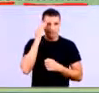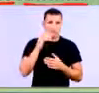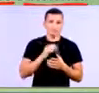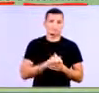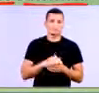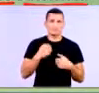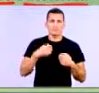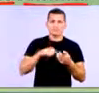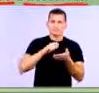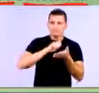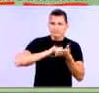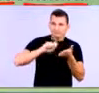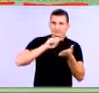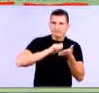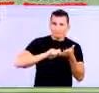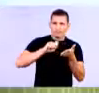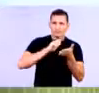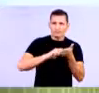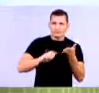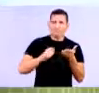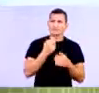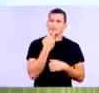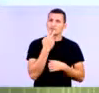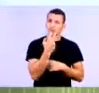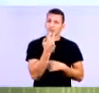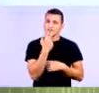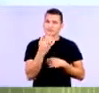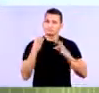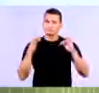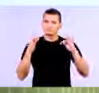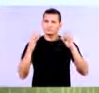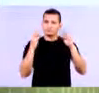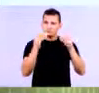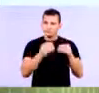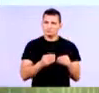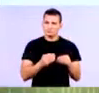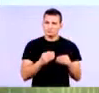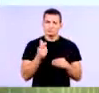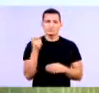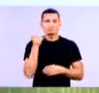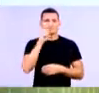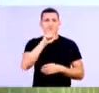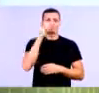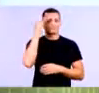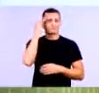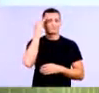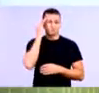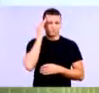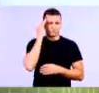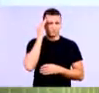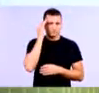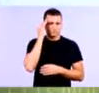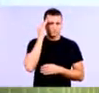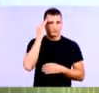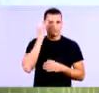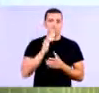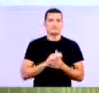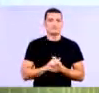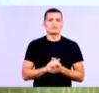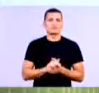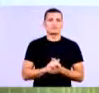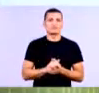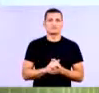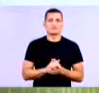ser escrito numa linguagem que atinjam todos os níveis de funcionários da